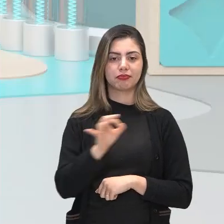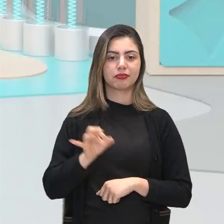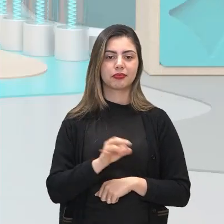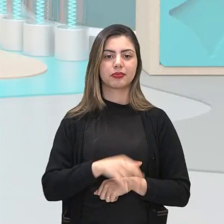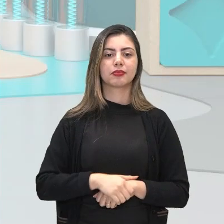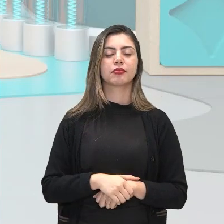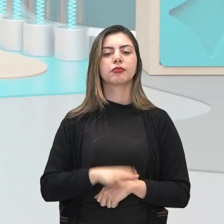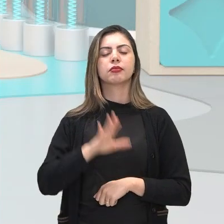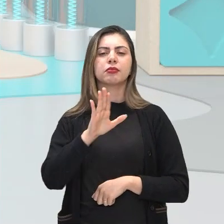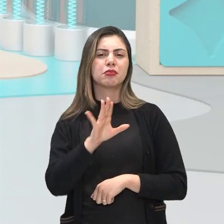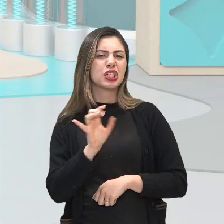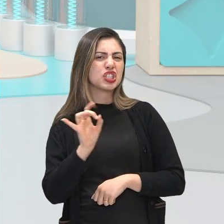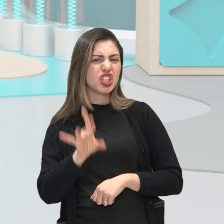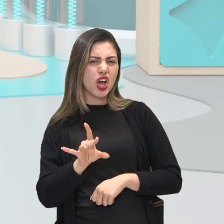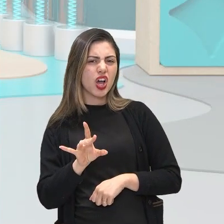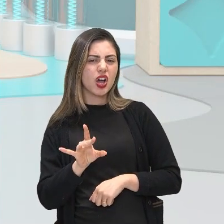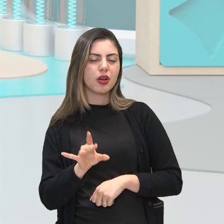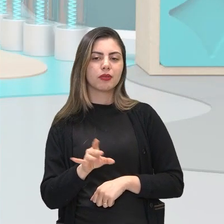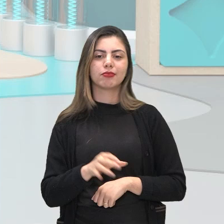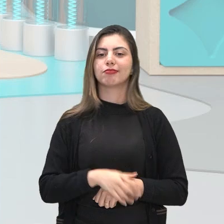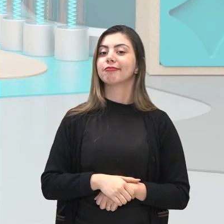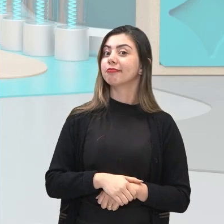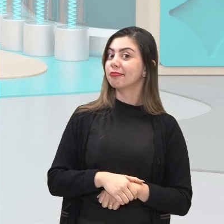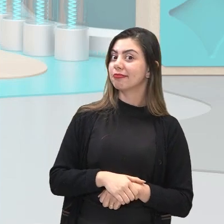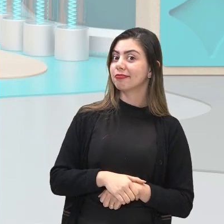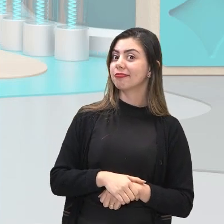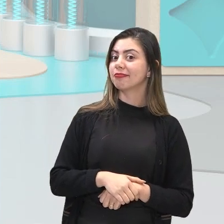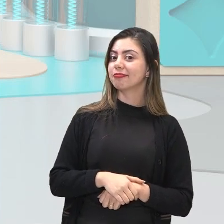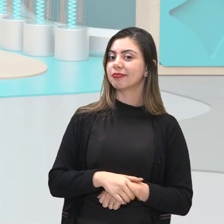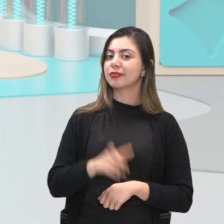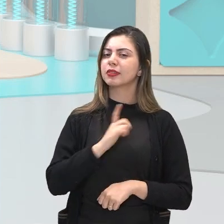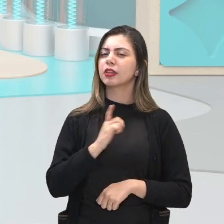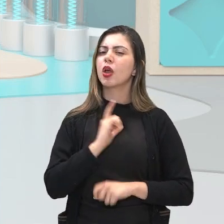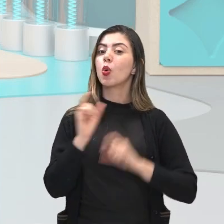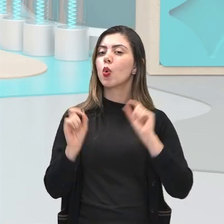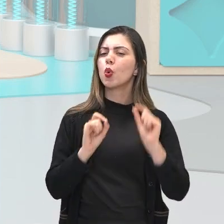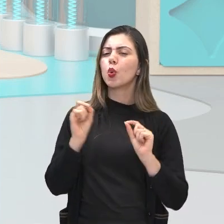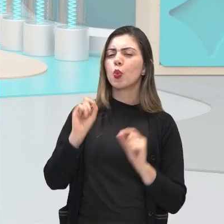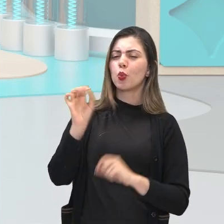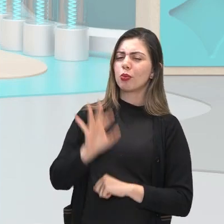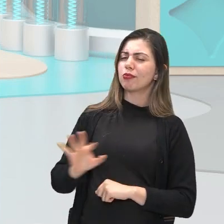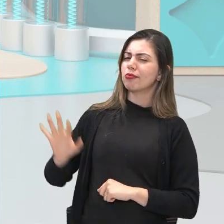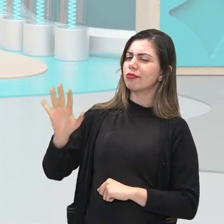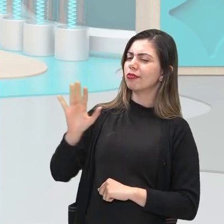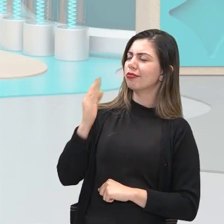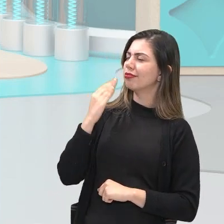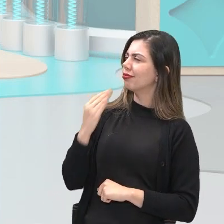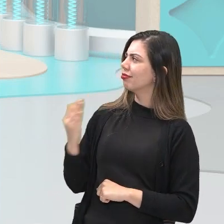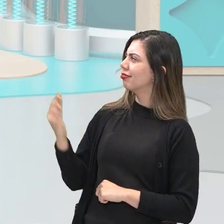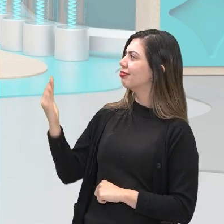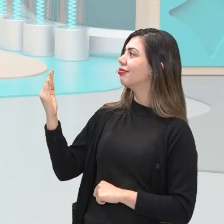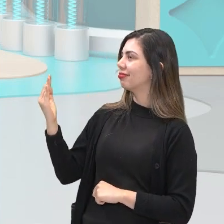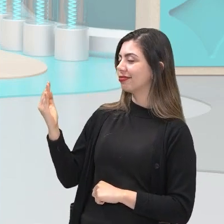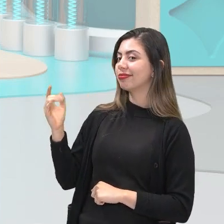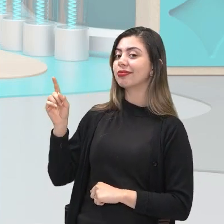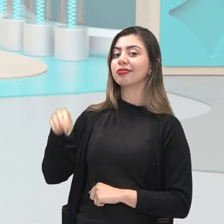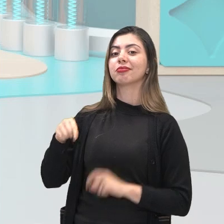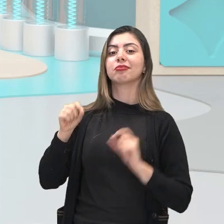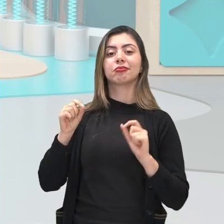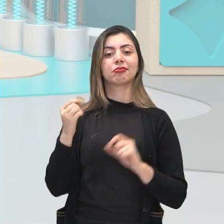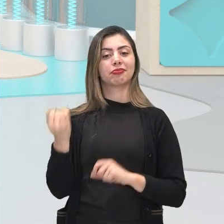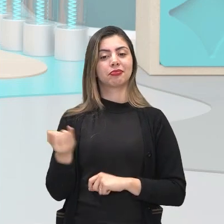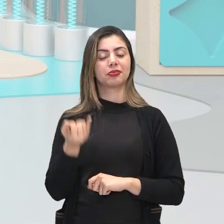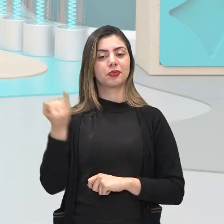mas será que é só isso? Opa! Temos aqui uma participação importante.